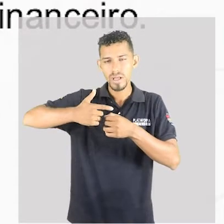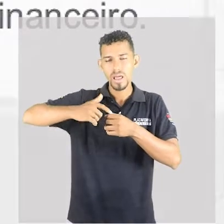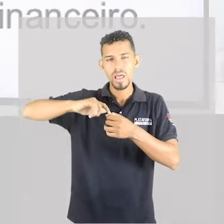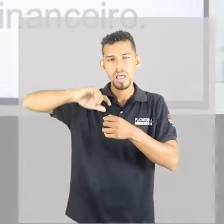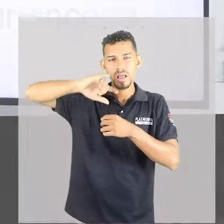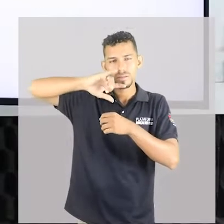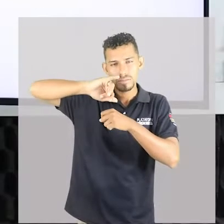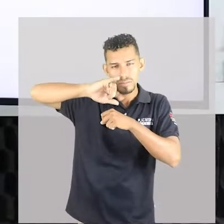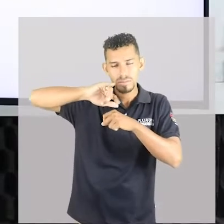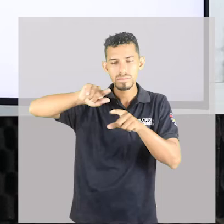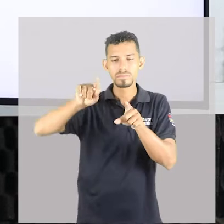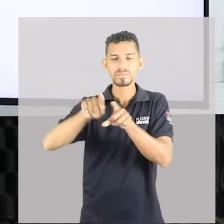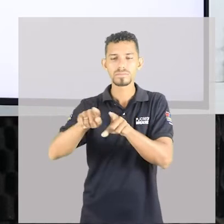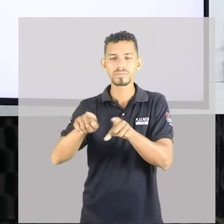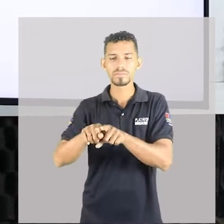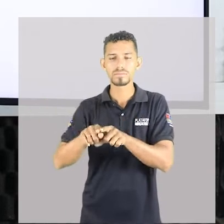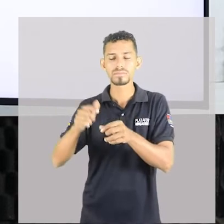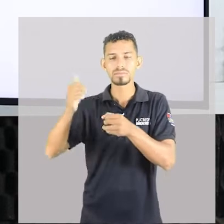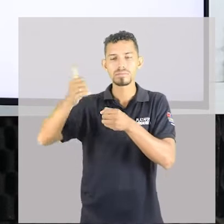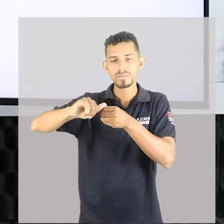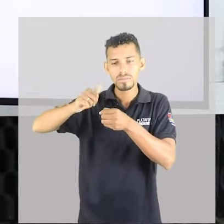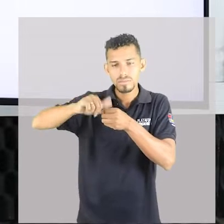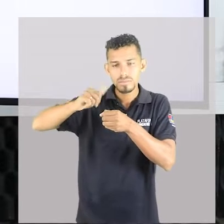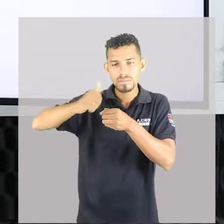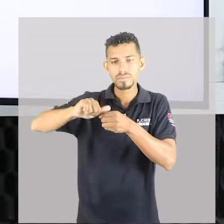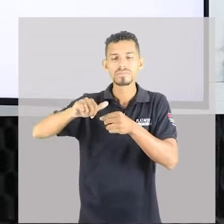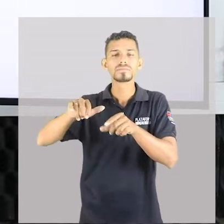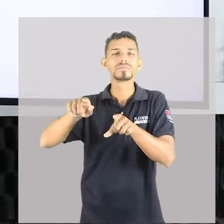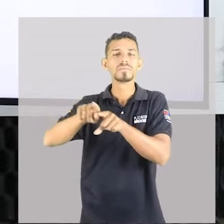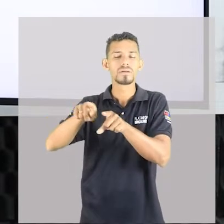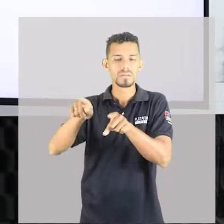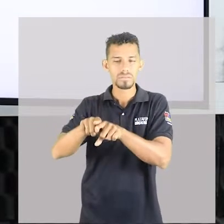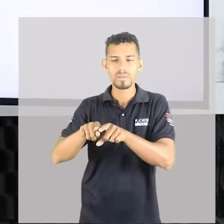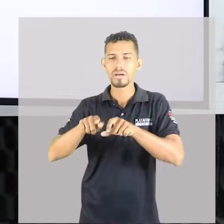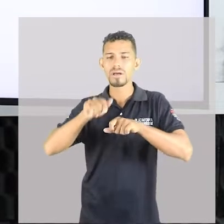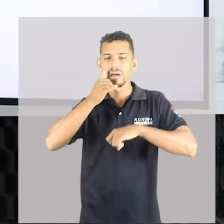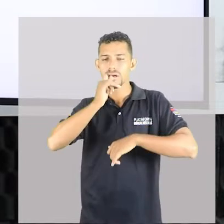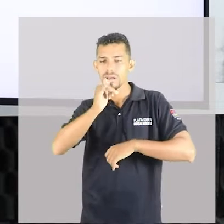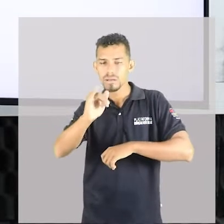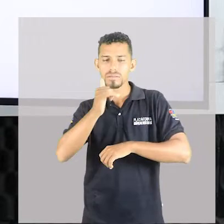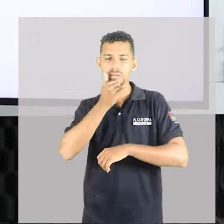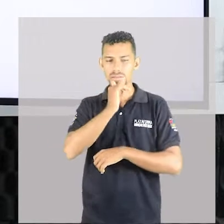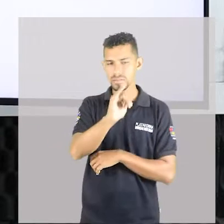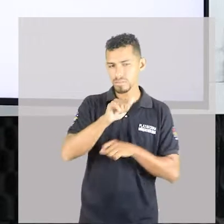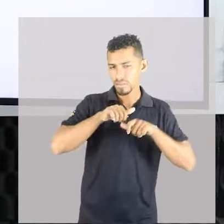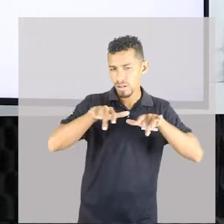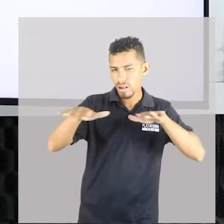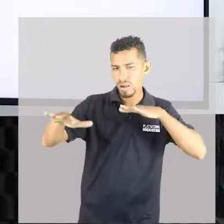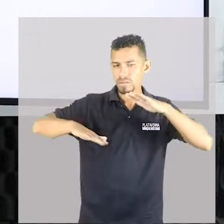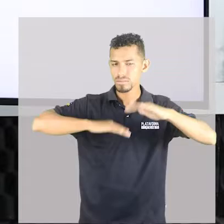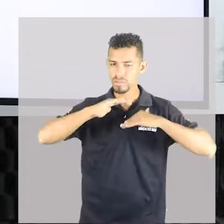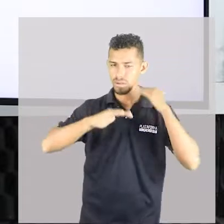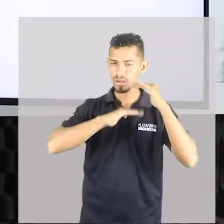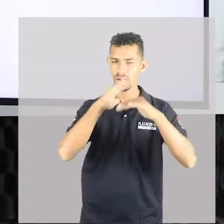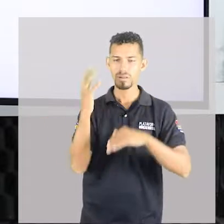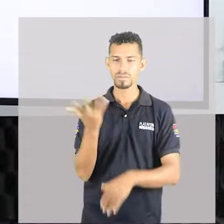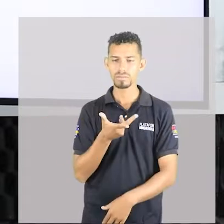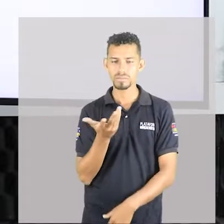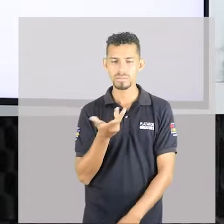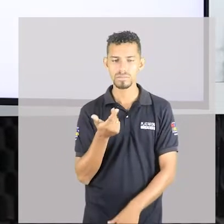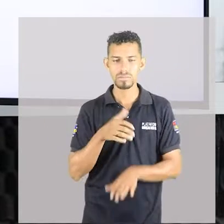geração da eletricidade, o desenvolvimento acelerado dos transportes, das comunicações e formação de grandes